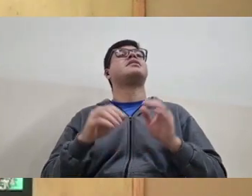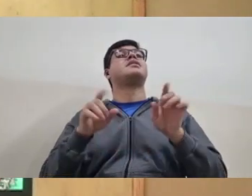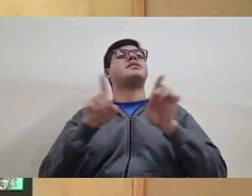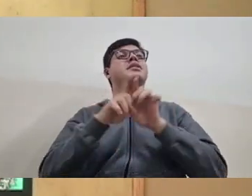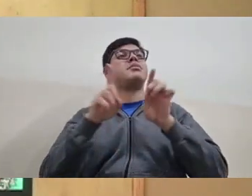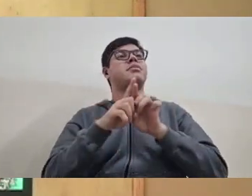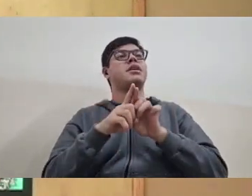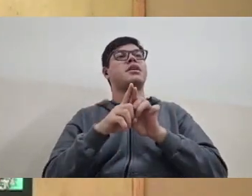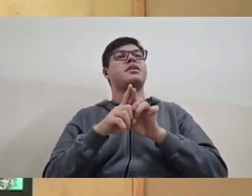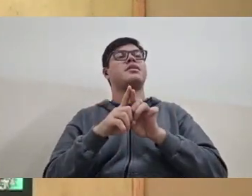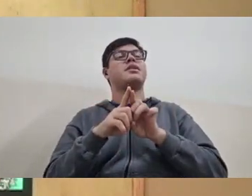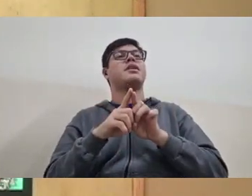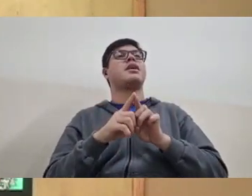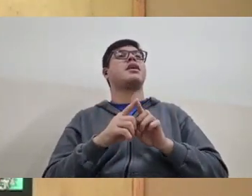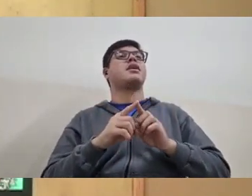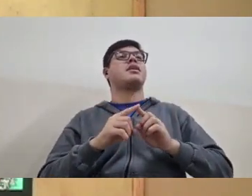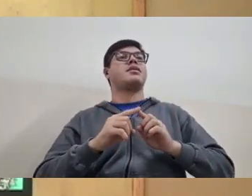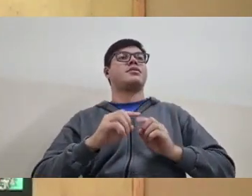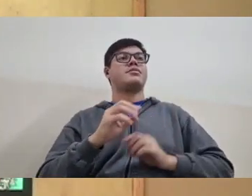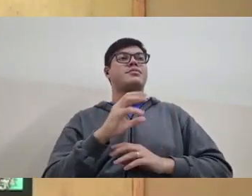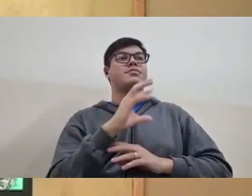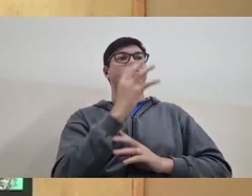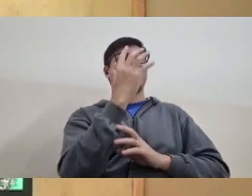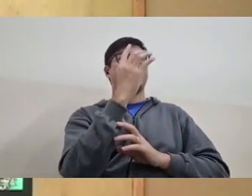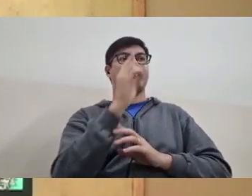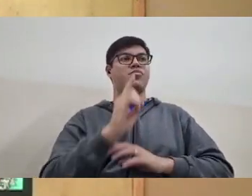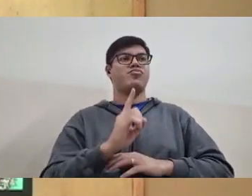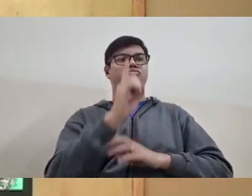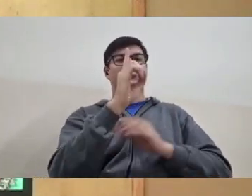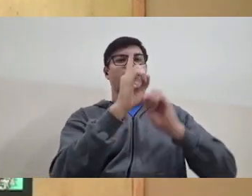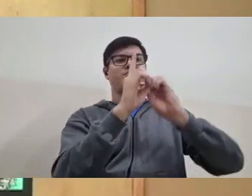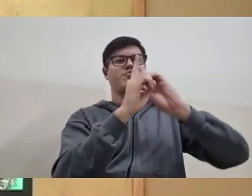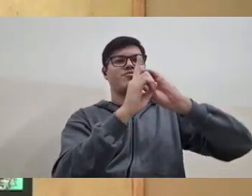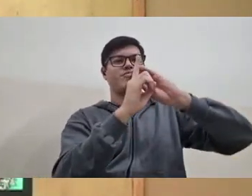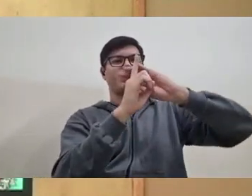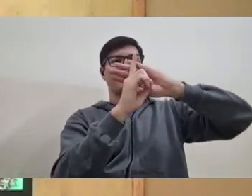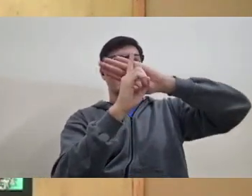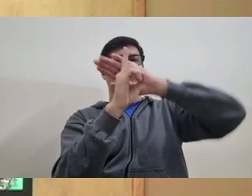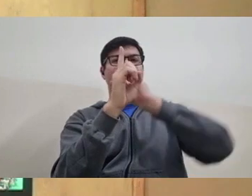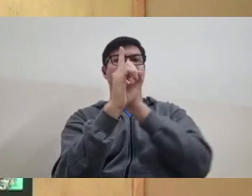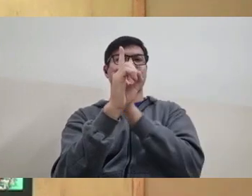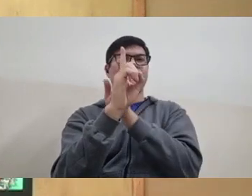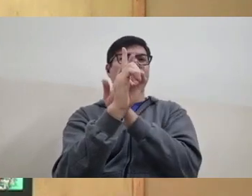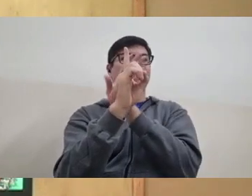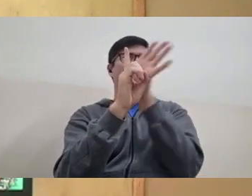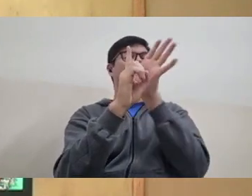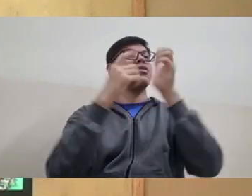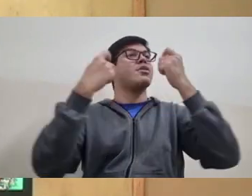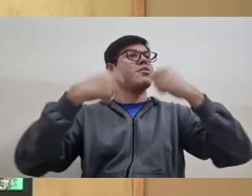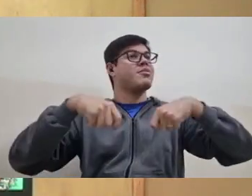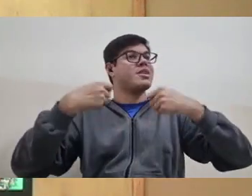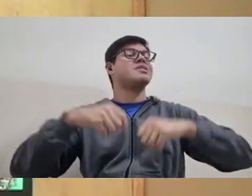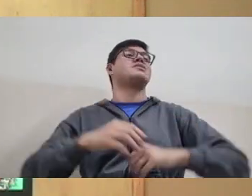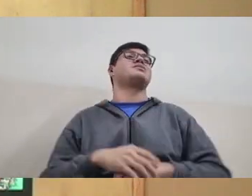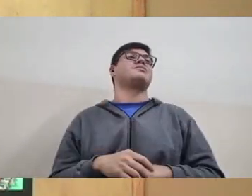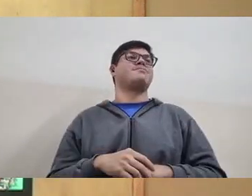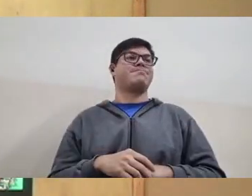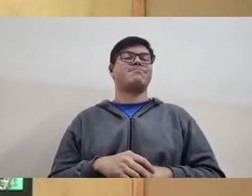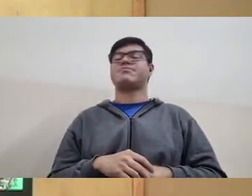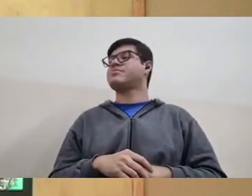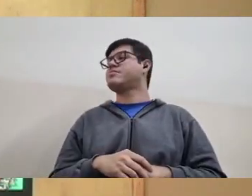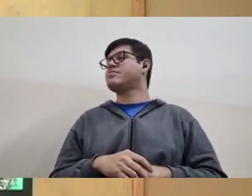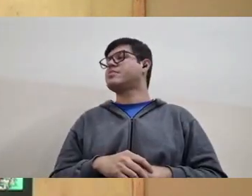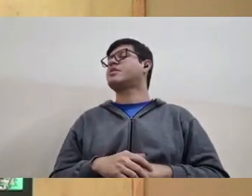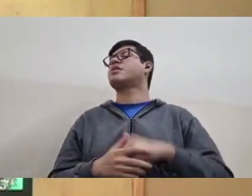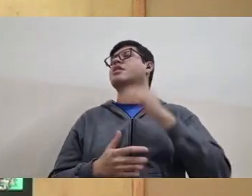fazer o pedido, mas são árvores exóticas, então a compensação ambiental é menor. E tem gente que quer tirar a palmeira do